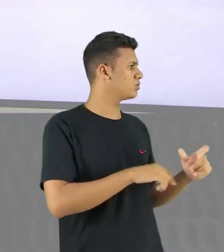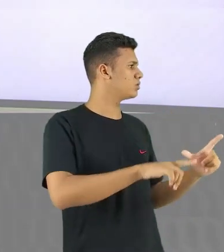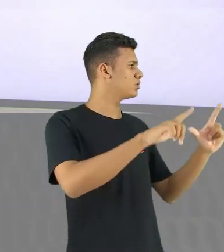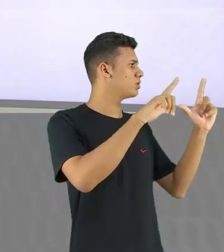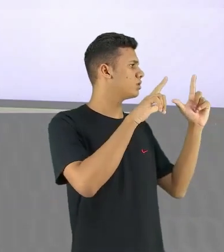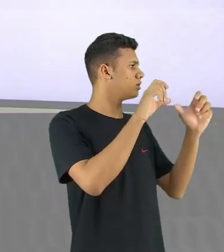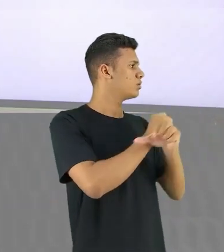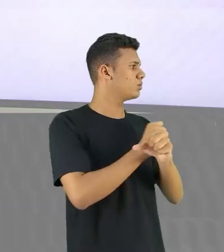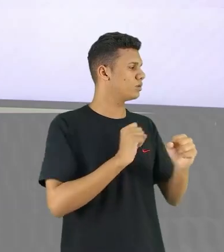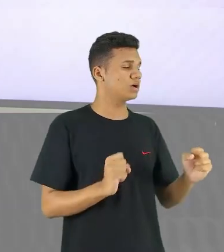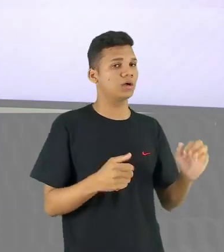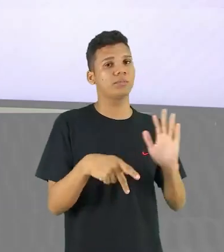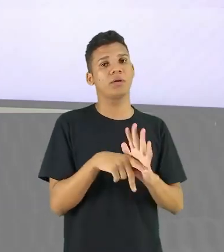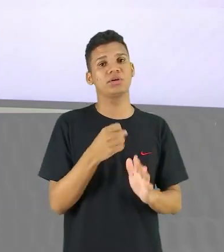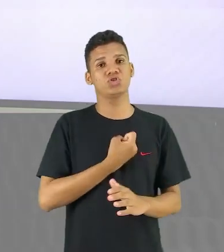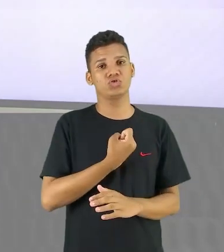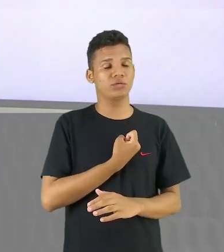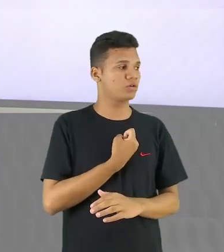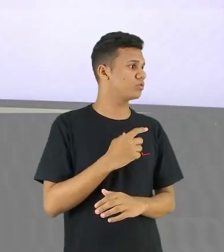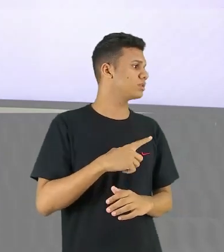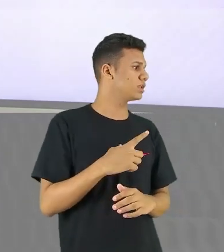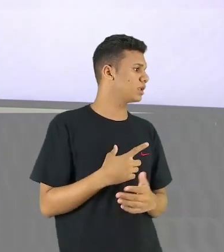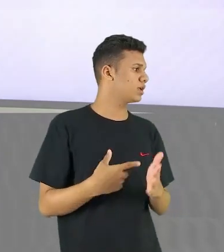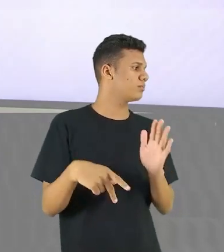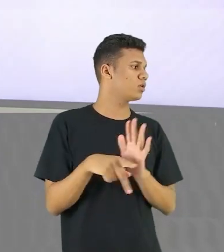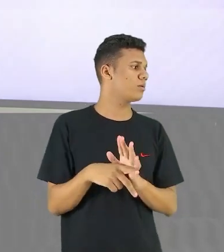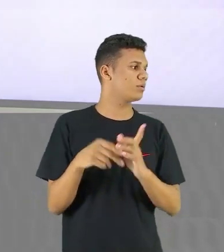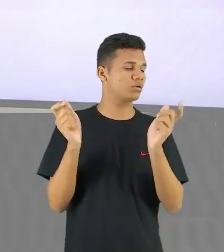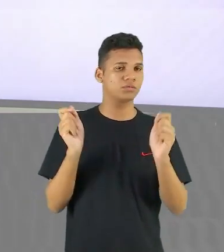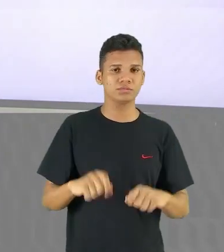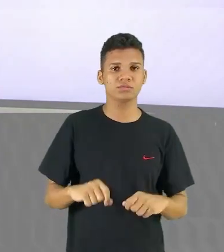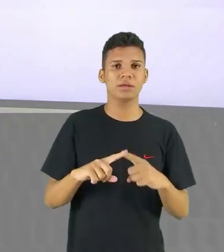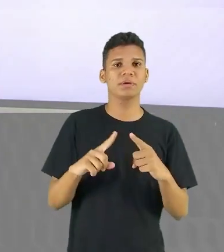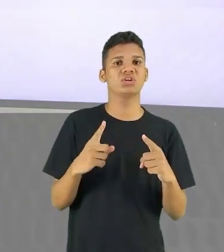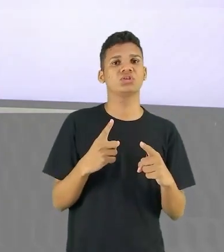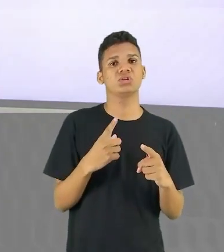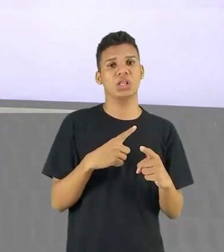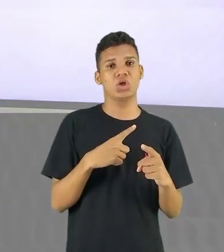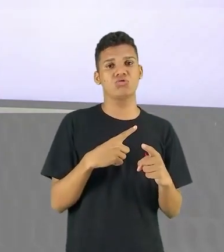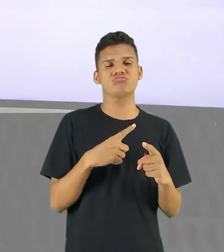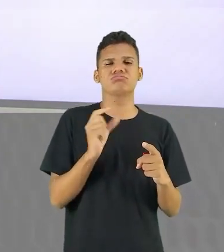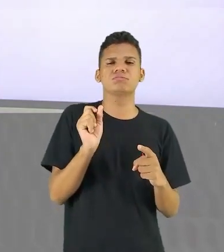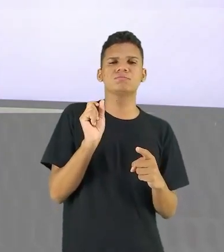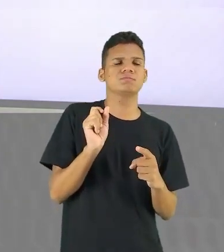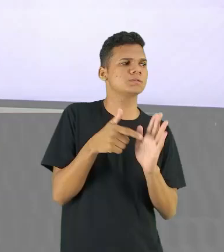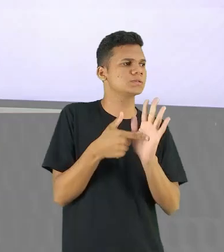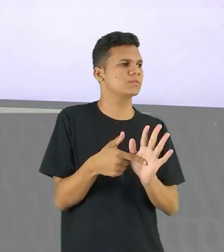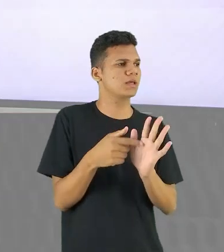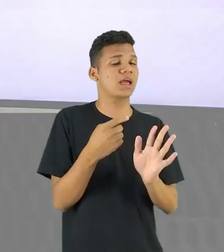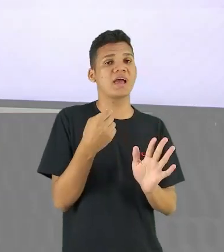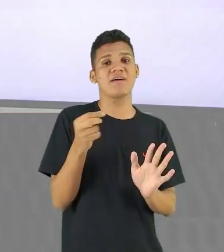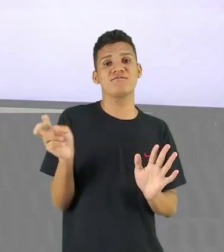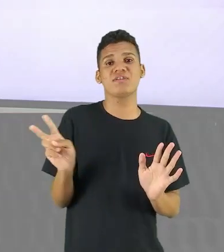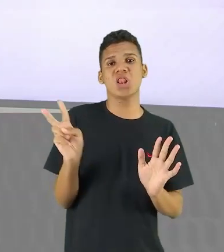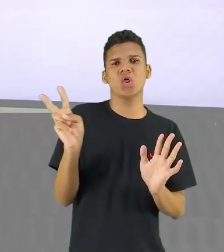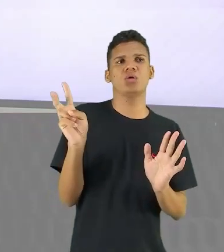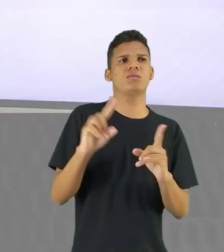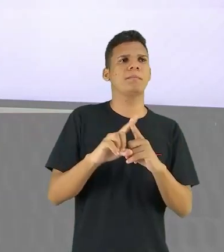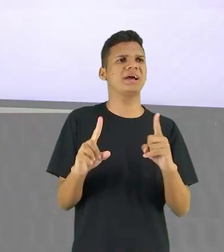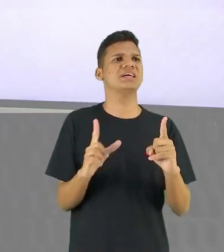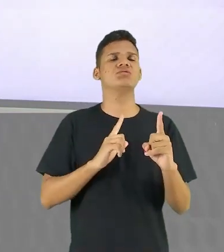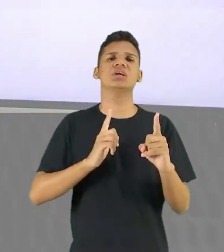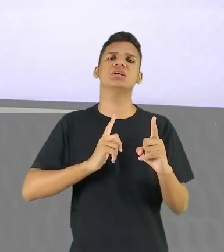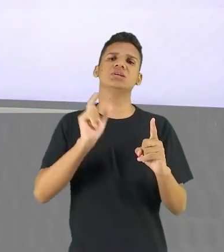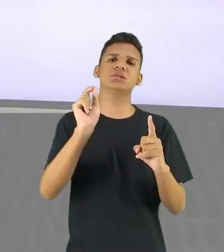grandão, de números, de percentuais. Esses valores representam quantitativos a respeito de um tema. O nosso tema